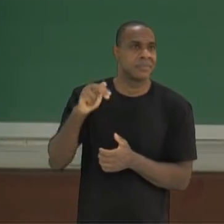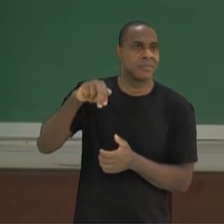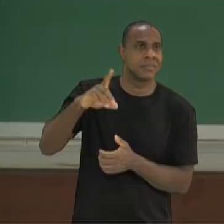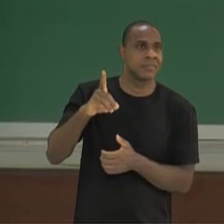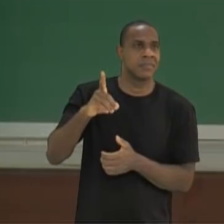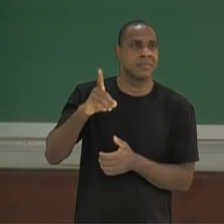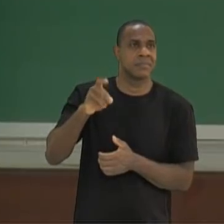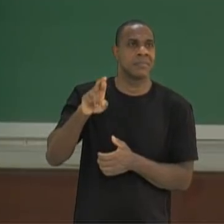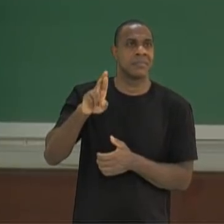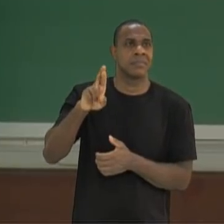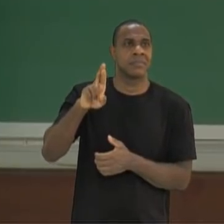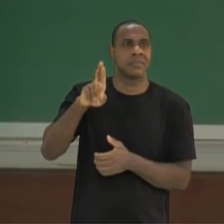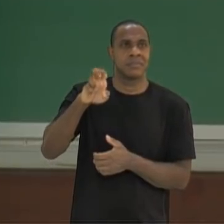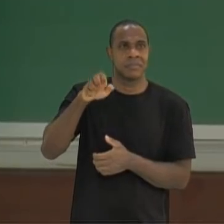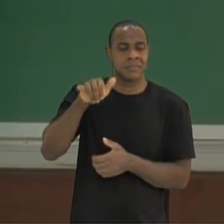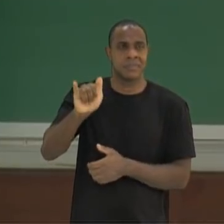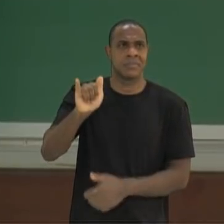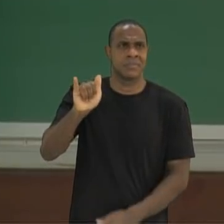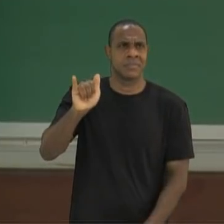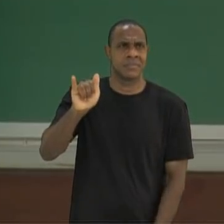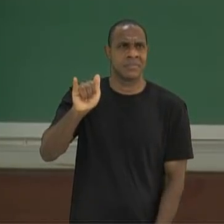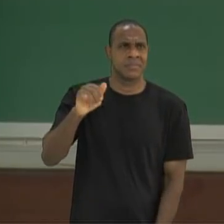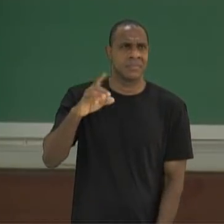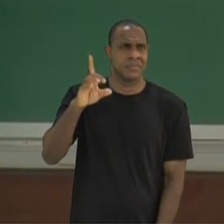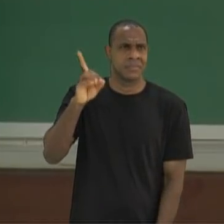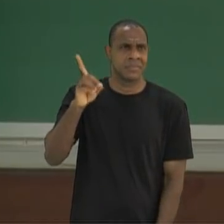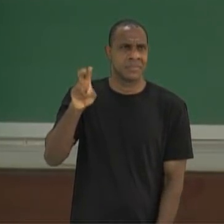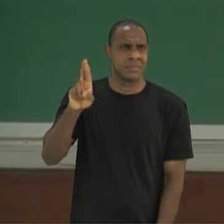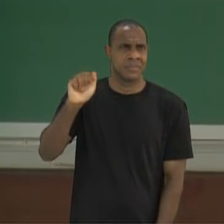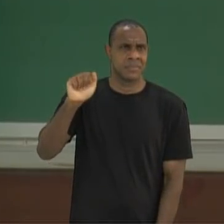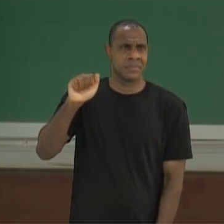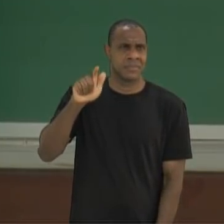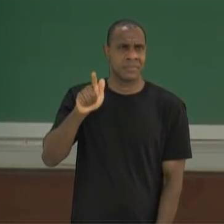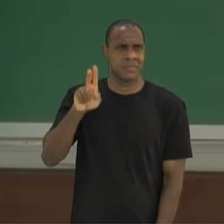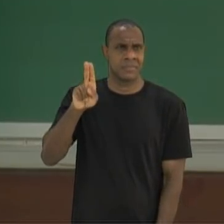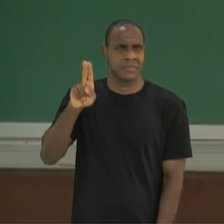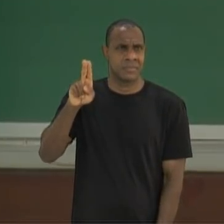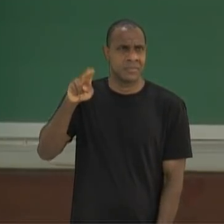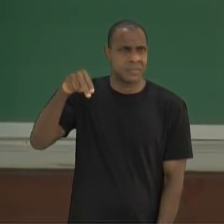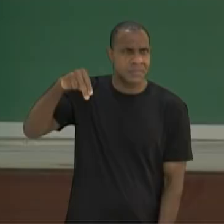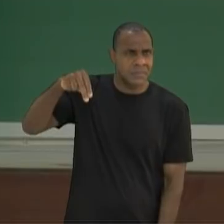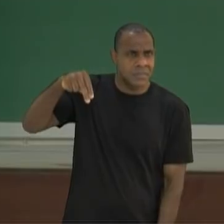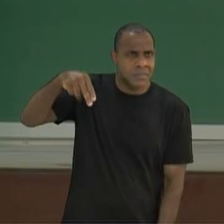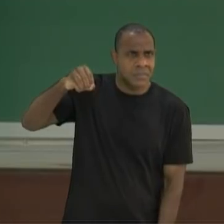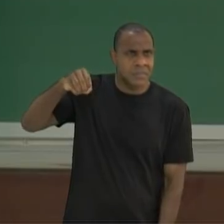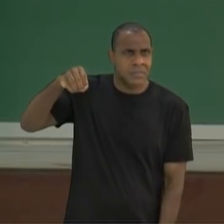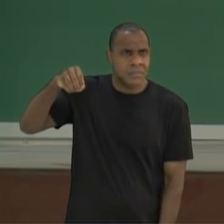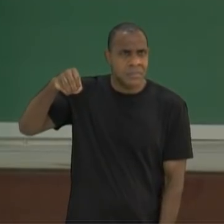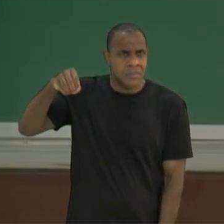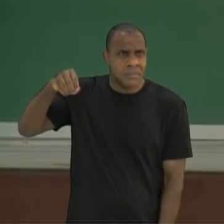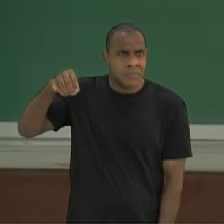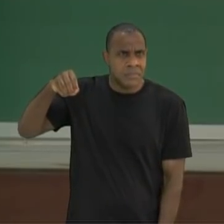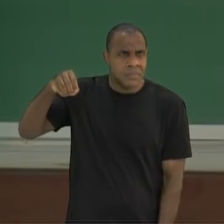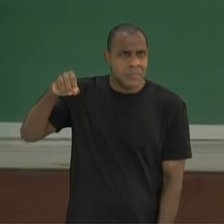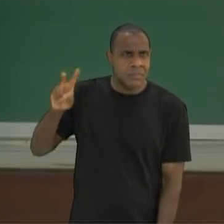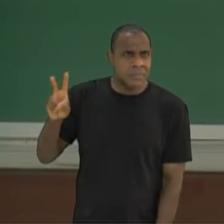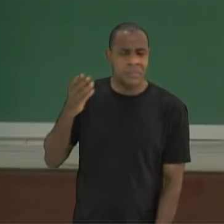ele é de uma origem, né, que é um pouquinho diferente. Então vamos ler junto comigo. Você já ouviu falar